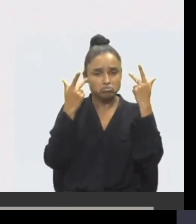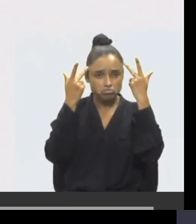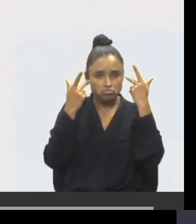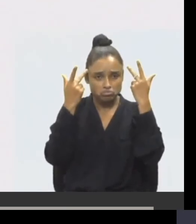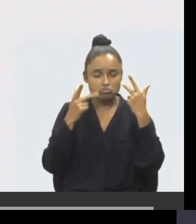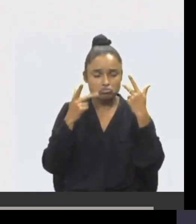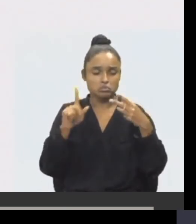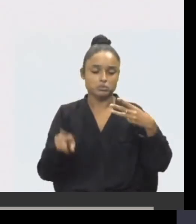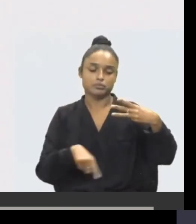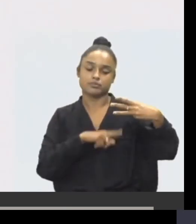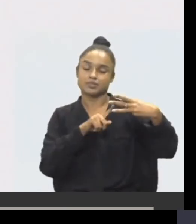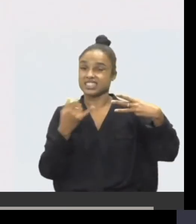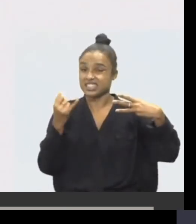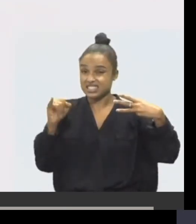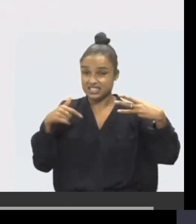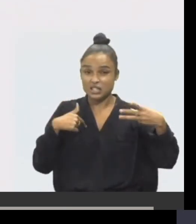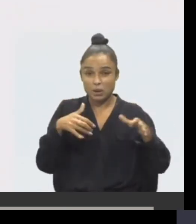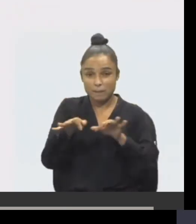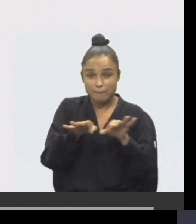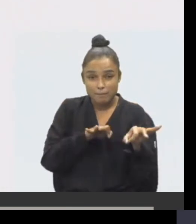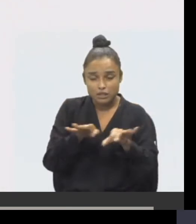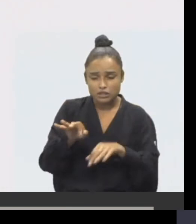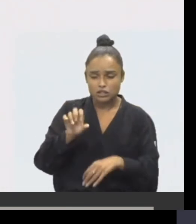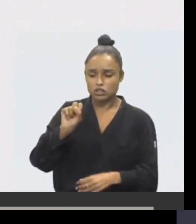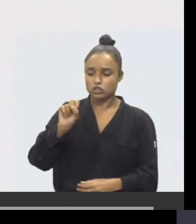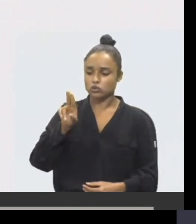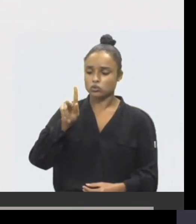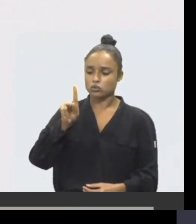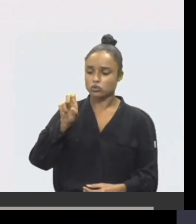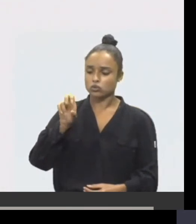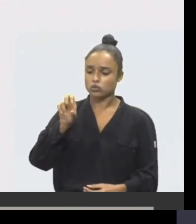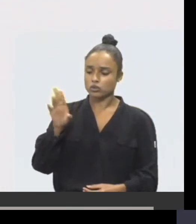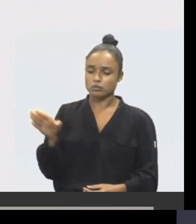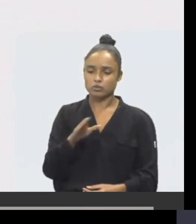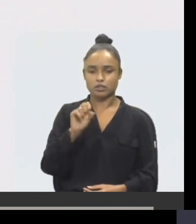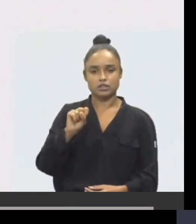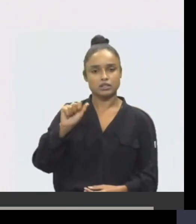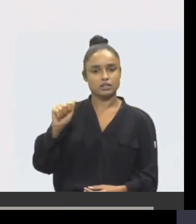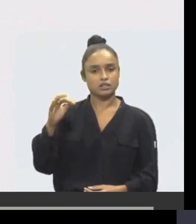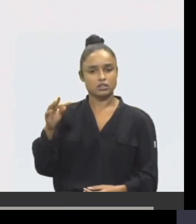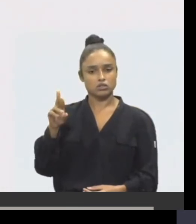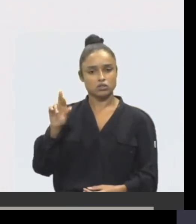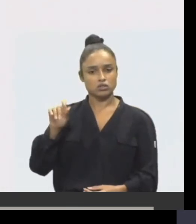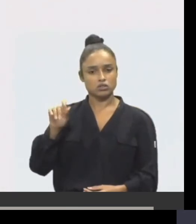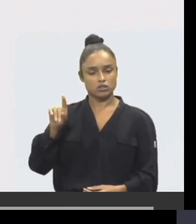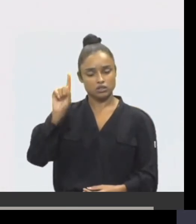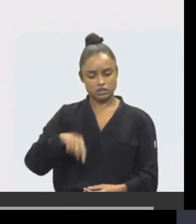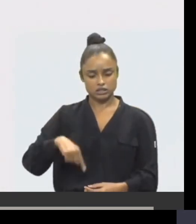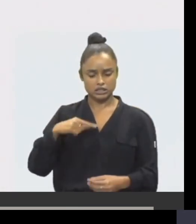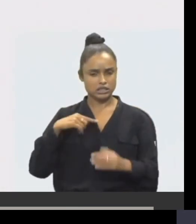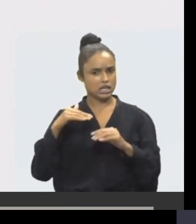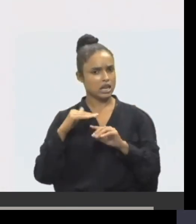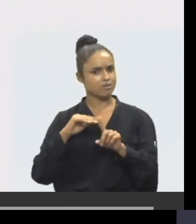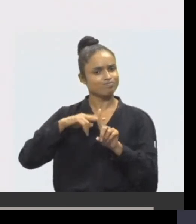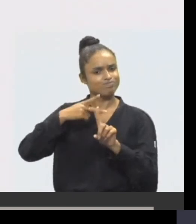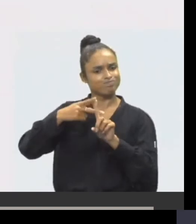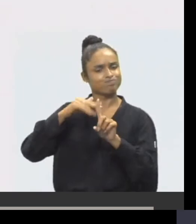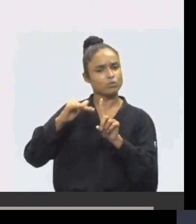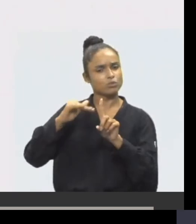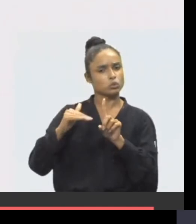solvente. E se eu quiser preparar uma solução supersaturada, eu vou precisar de uma quantidade superior ao ponto de